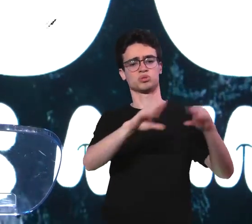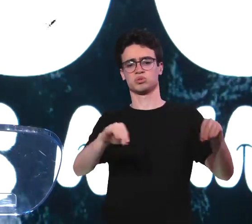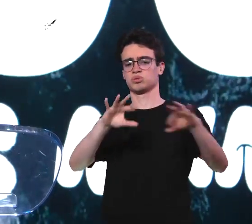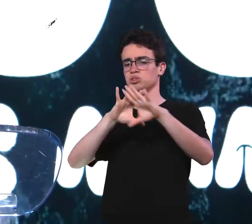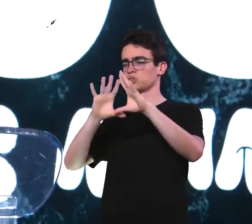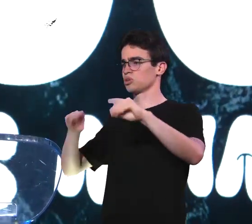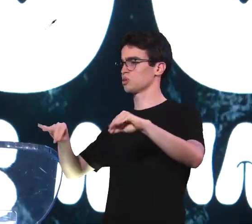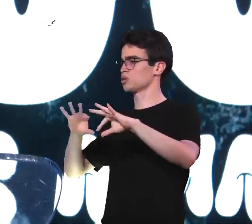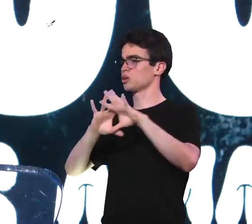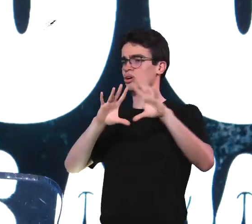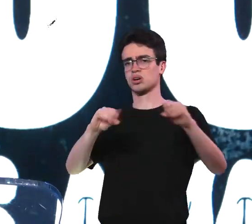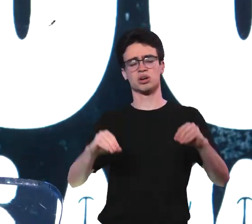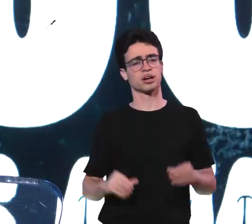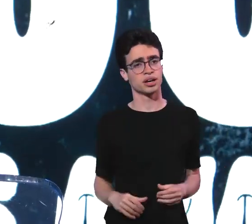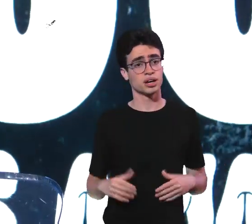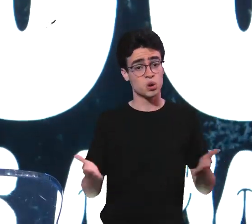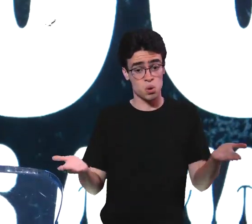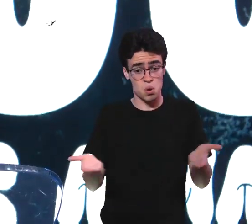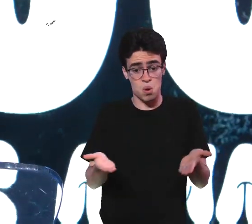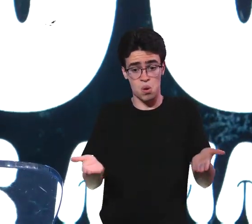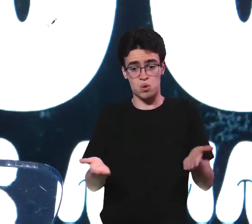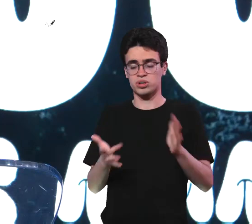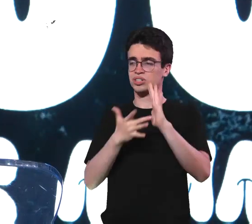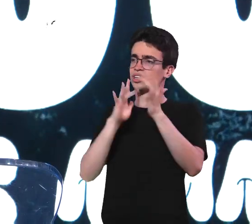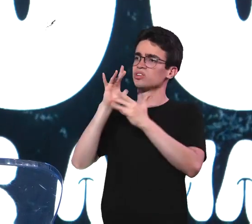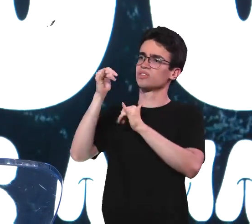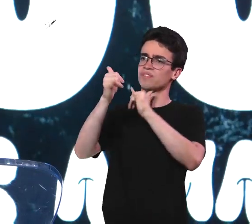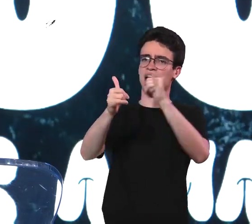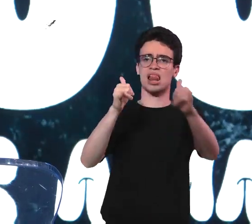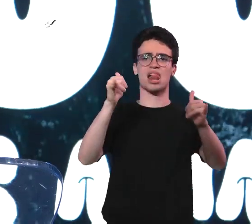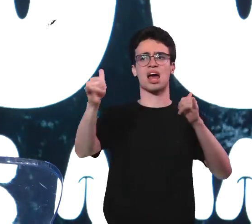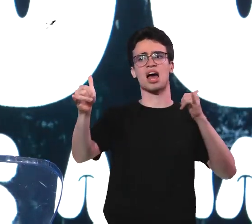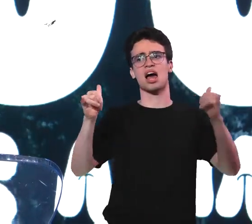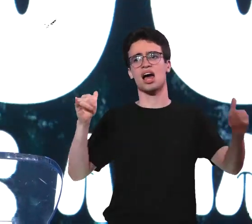creio que hoje Jesus quer fazer isso aqui, essa noite.